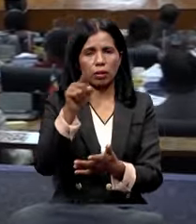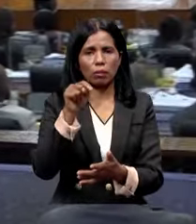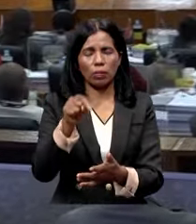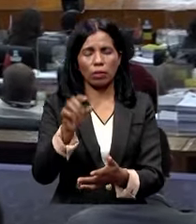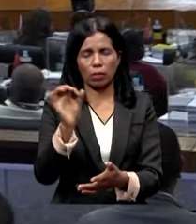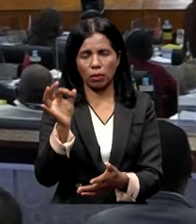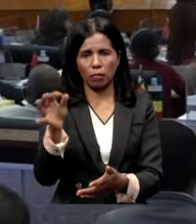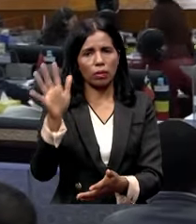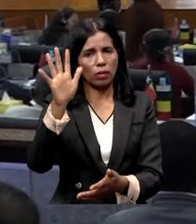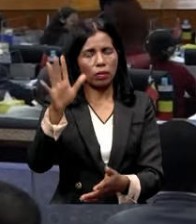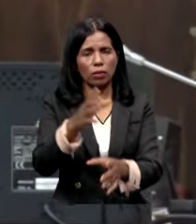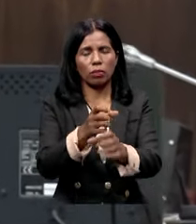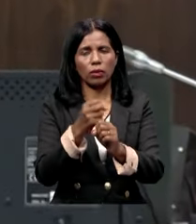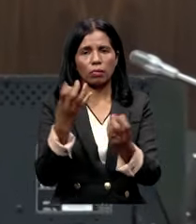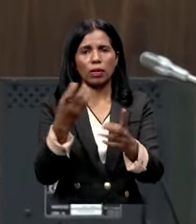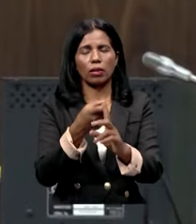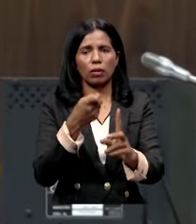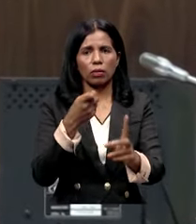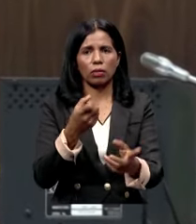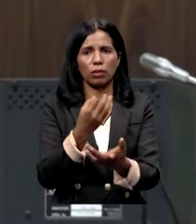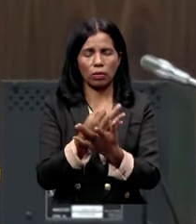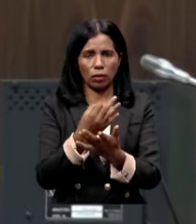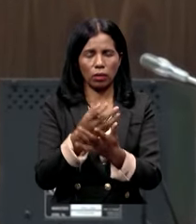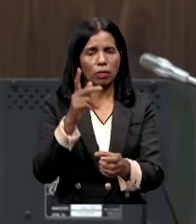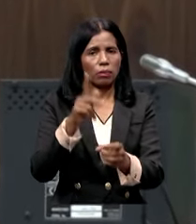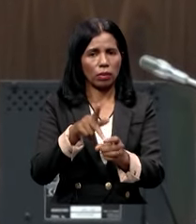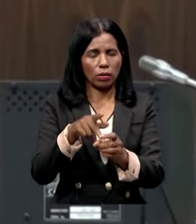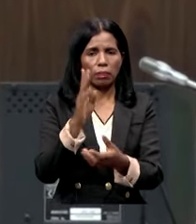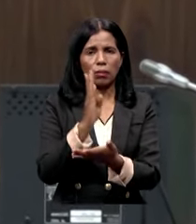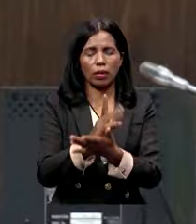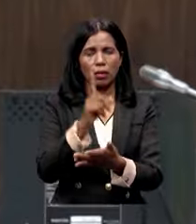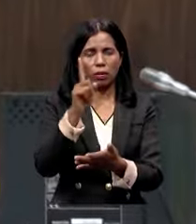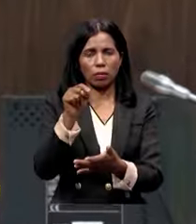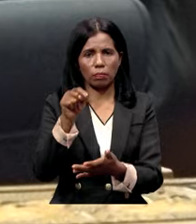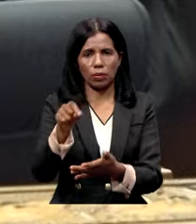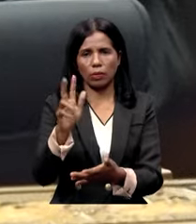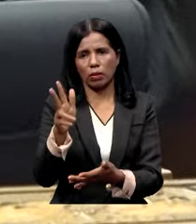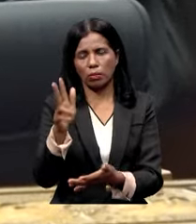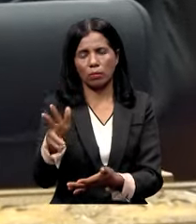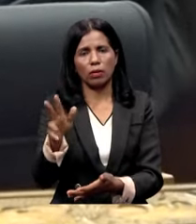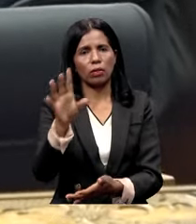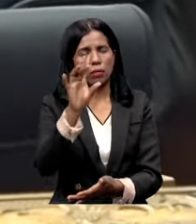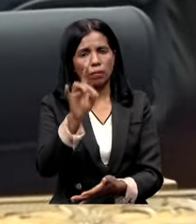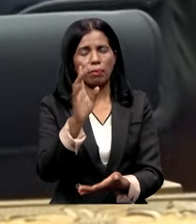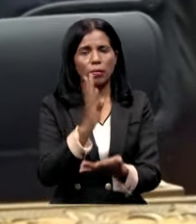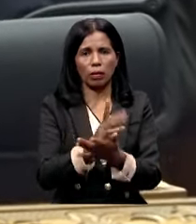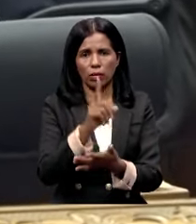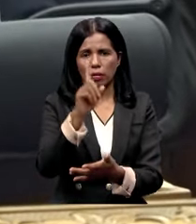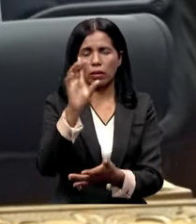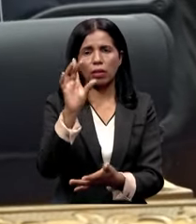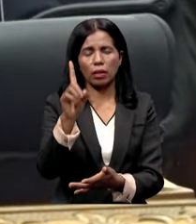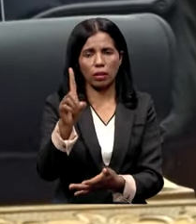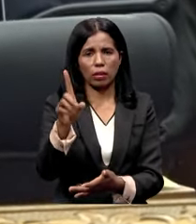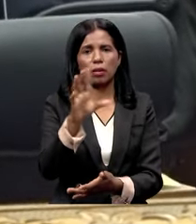lima, INB fotibarak leu husi fundo petrolífero, o total bilhão ida ponto tolu resin valo. Husi total bilhão ida ponto sian resin lima